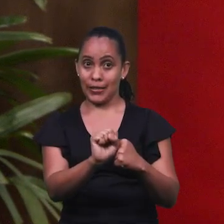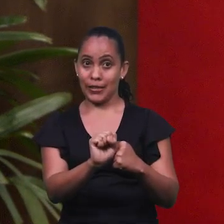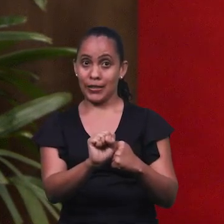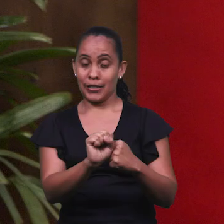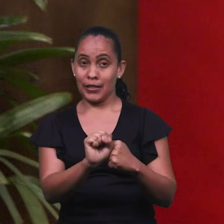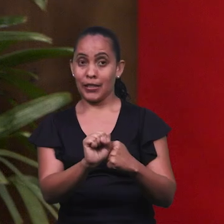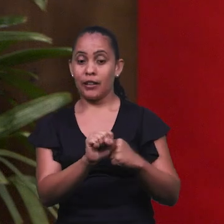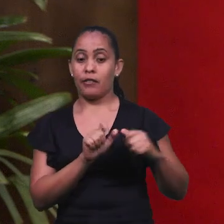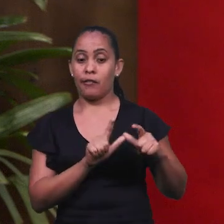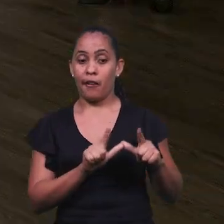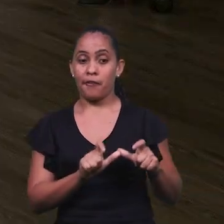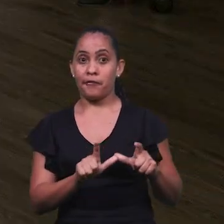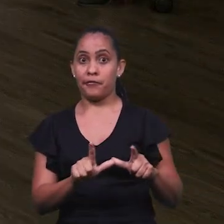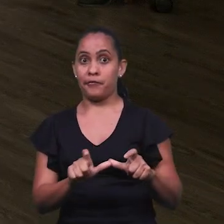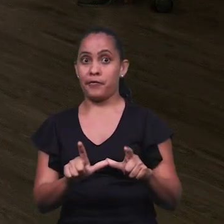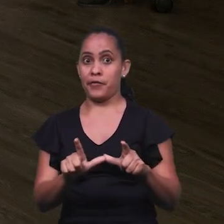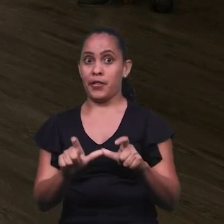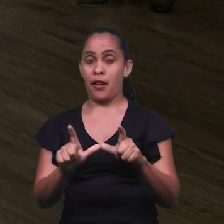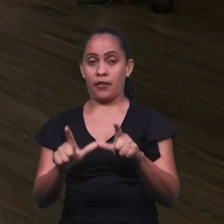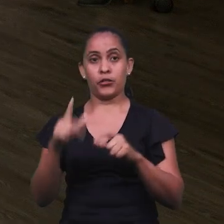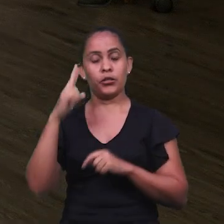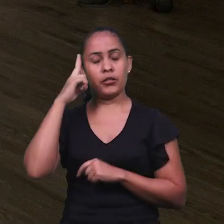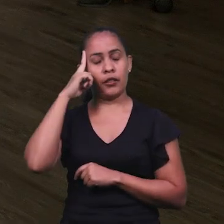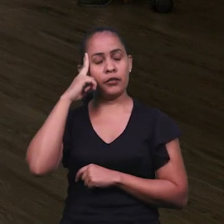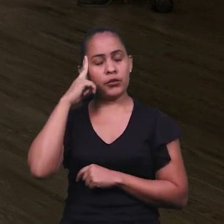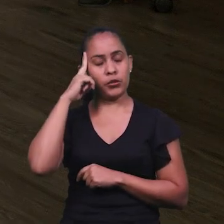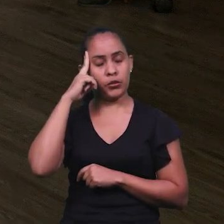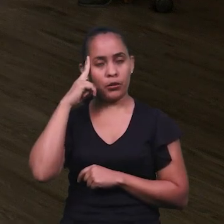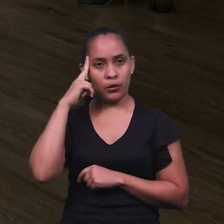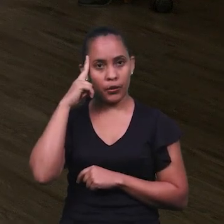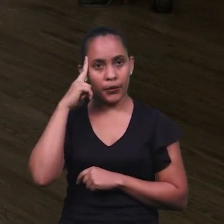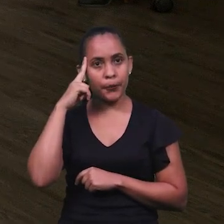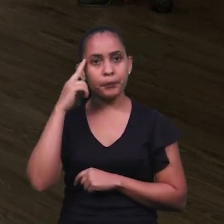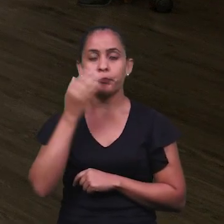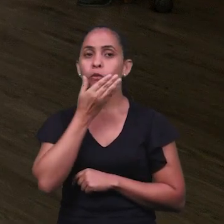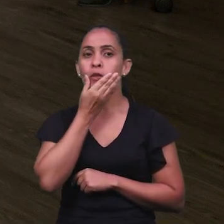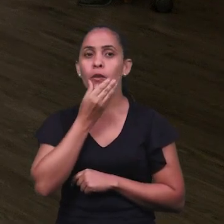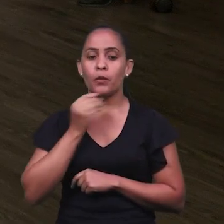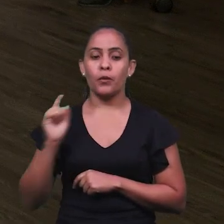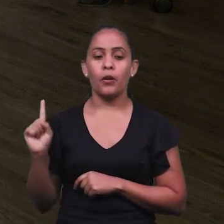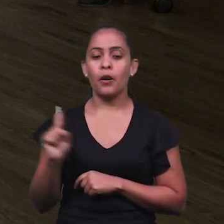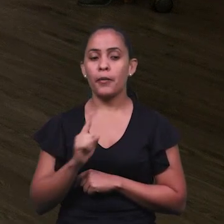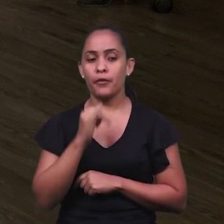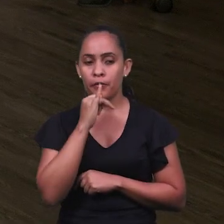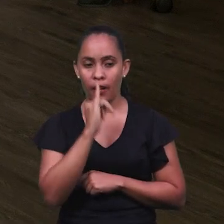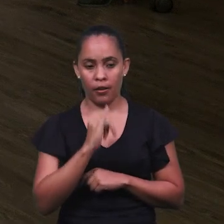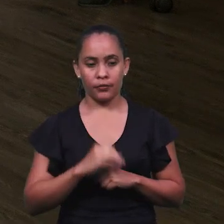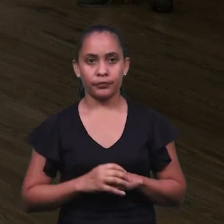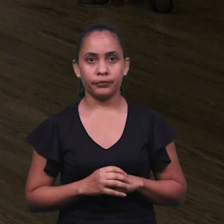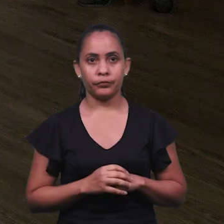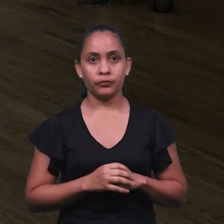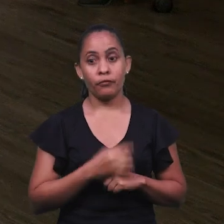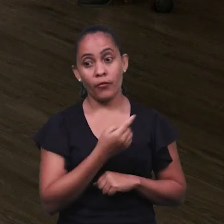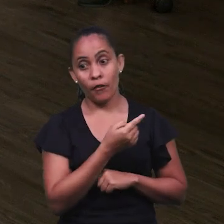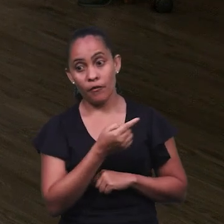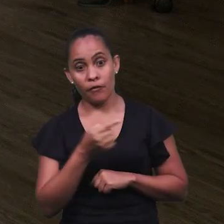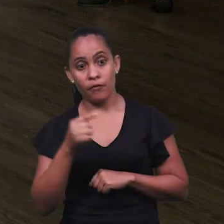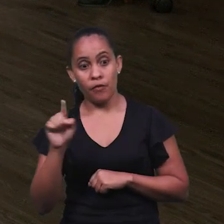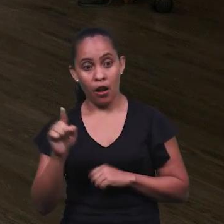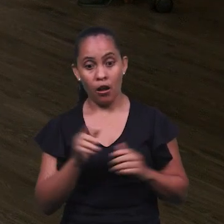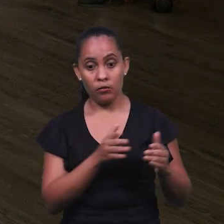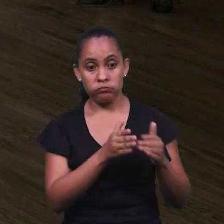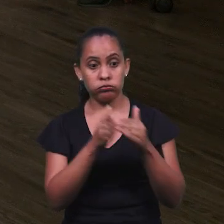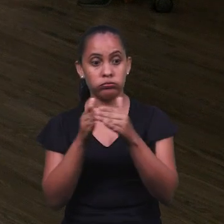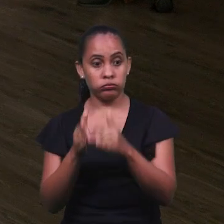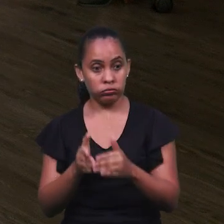na prisão? Na viagem, e aí ele tem um sonho, e aparece um homem e fala o quê? Passa a